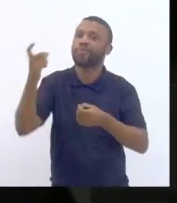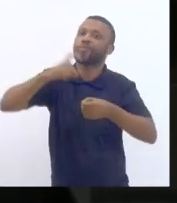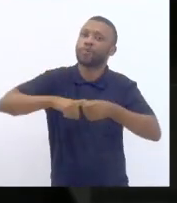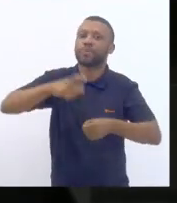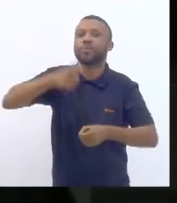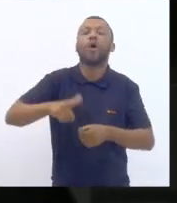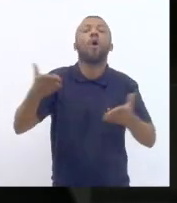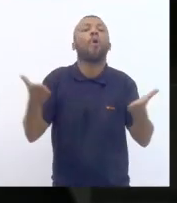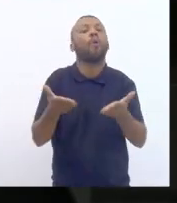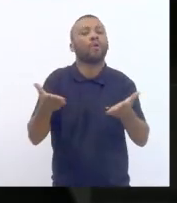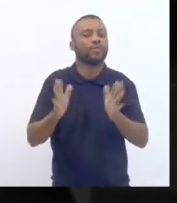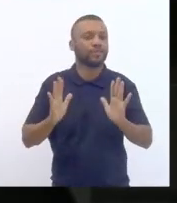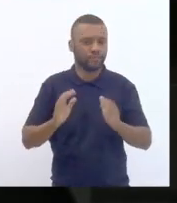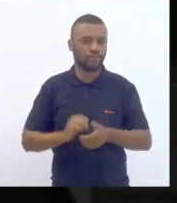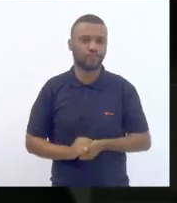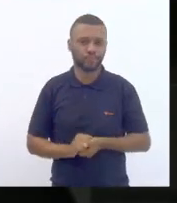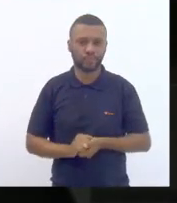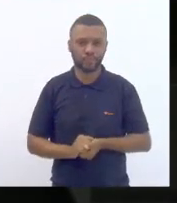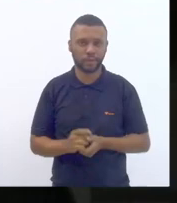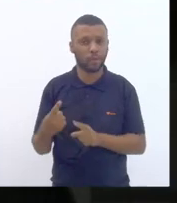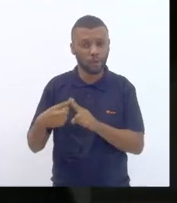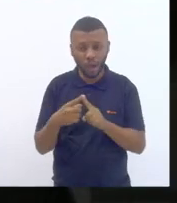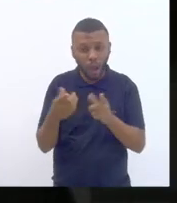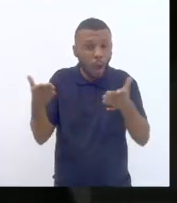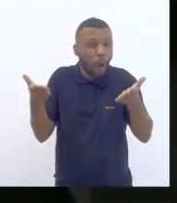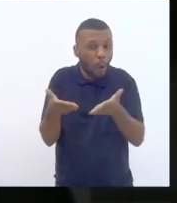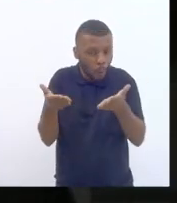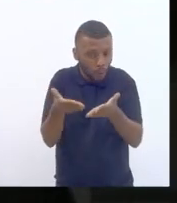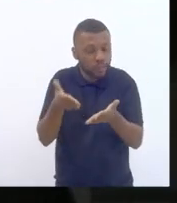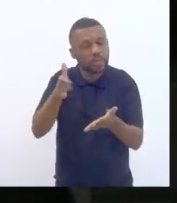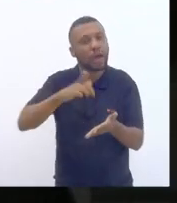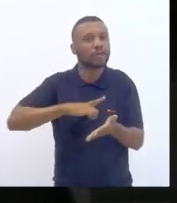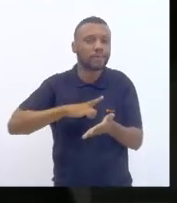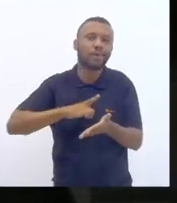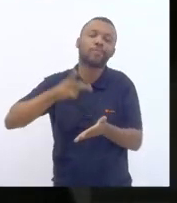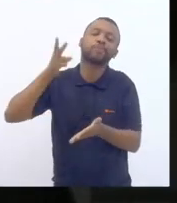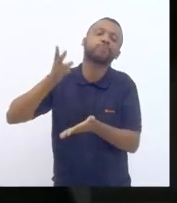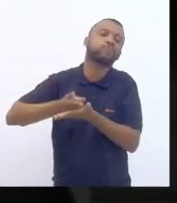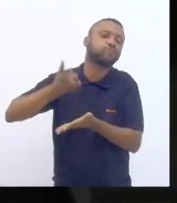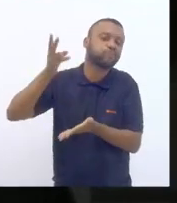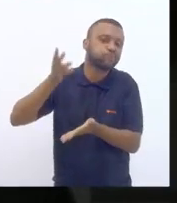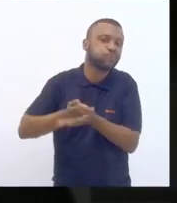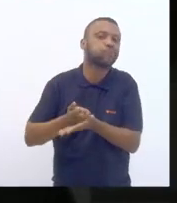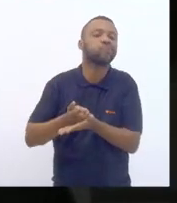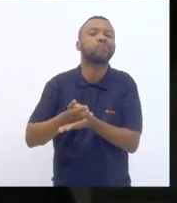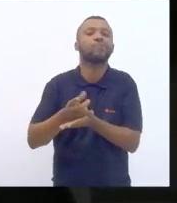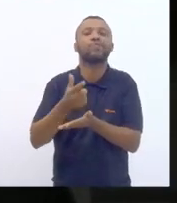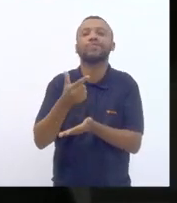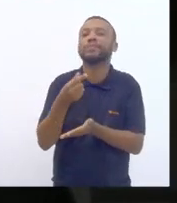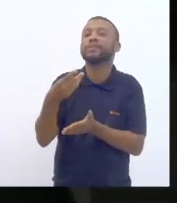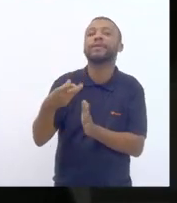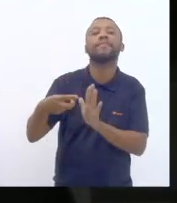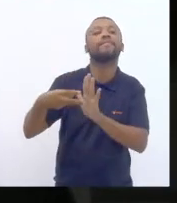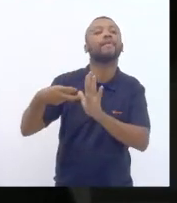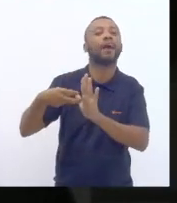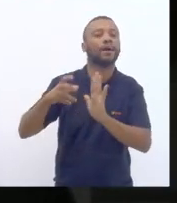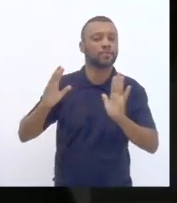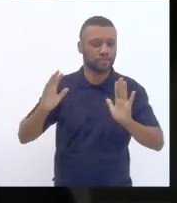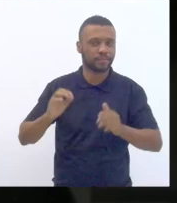hoje que é de hoje eu já tinha os mesmos 23 metros